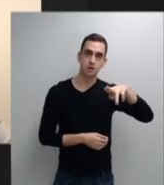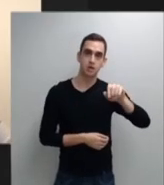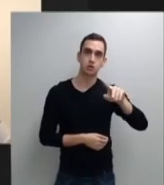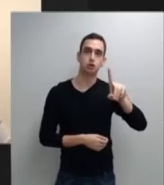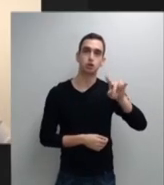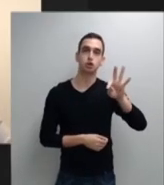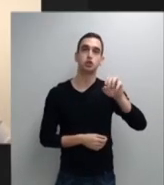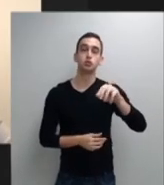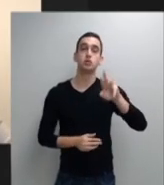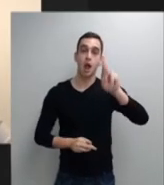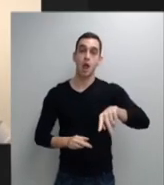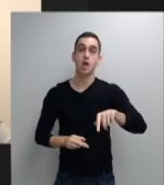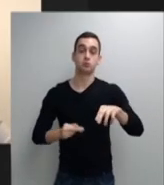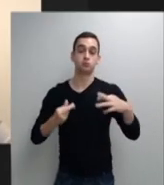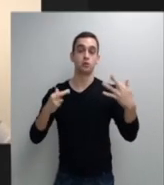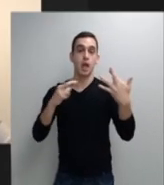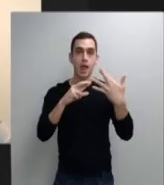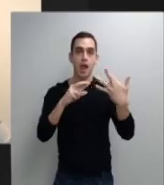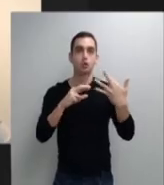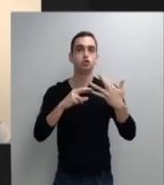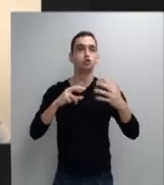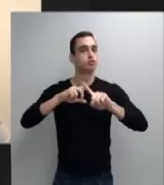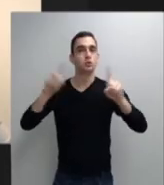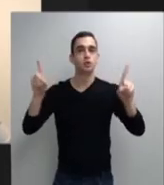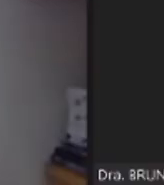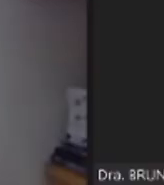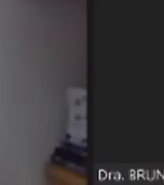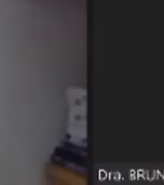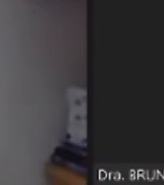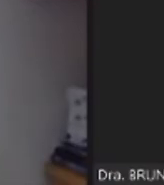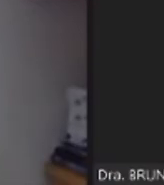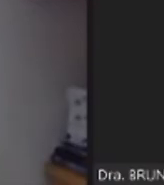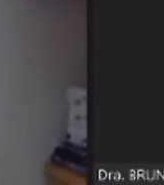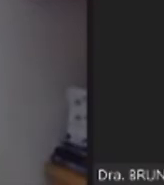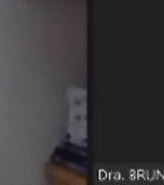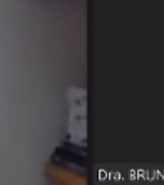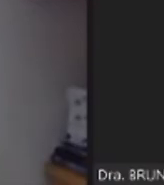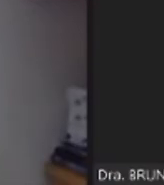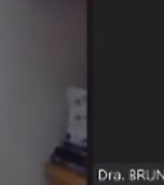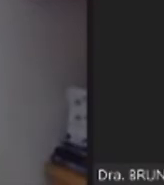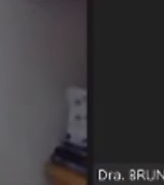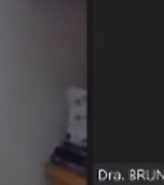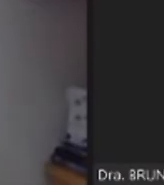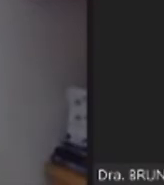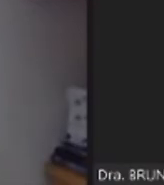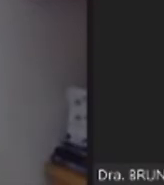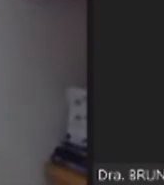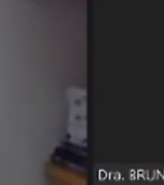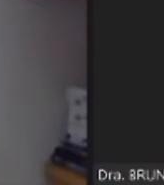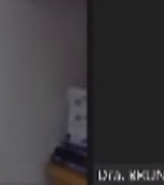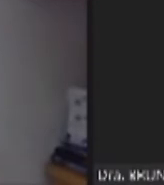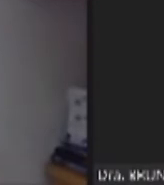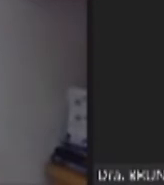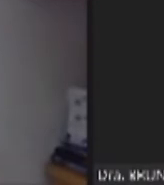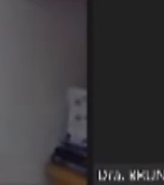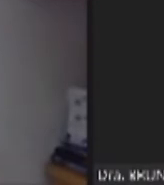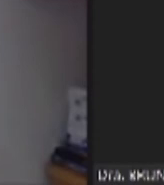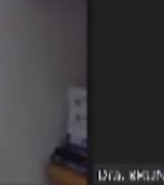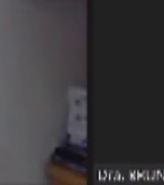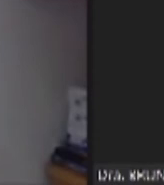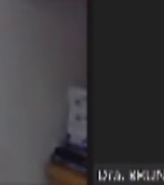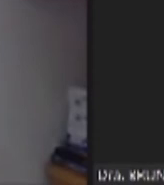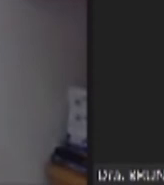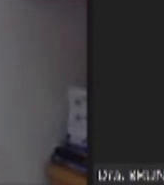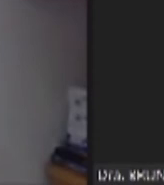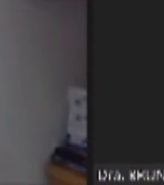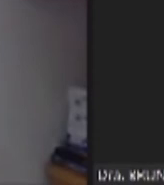Pública o direito de exigir complementação do ICMS. Para o relator, ministro Benedito Gonçalves, a dilatação volumétrica é